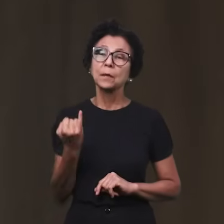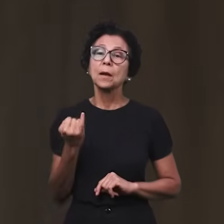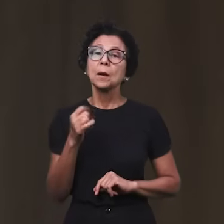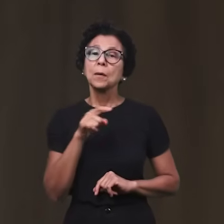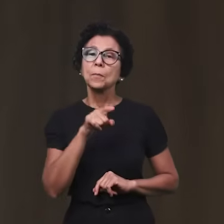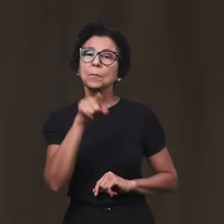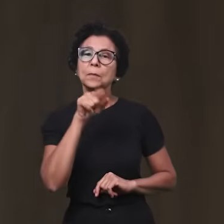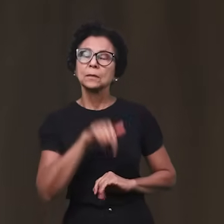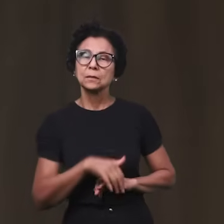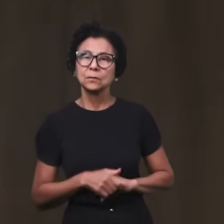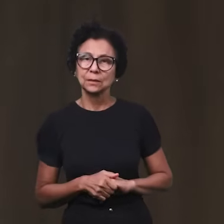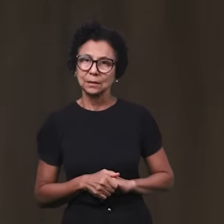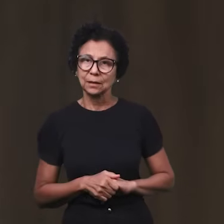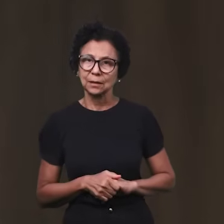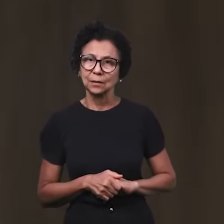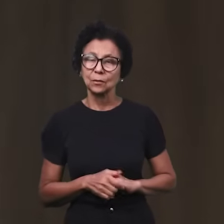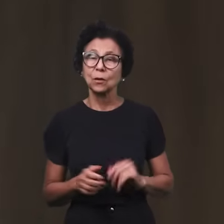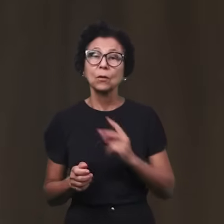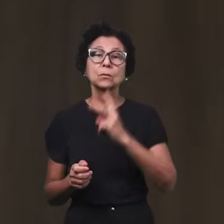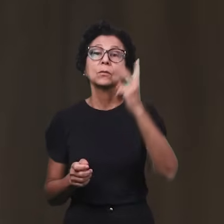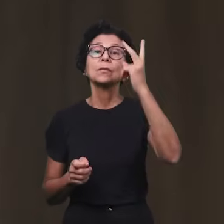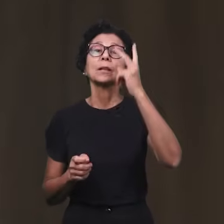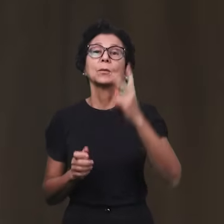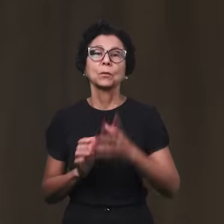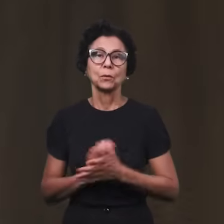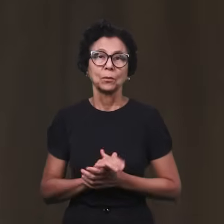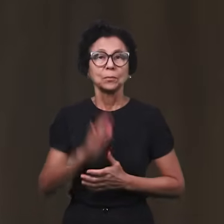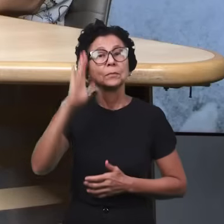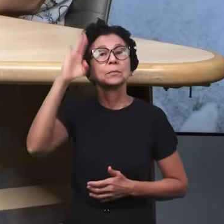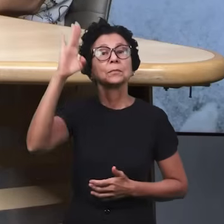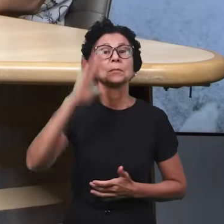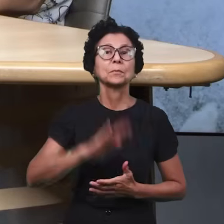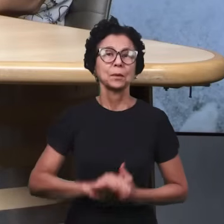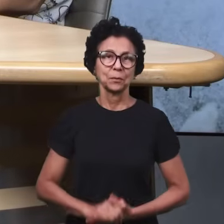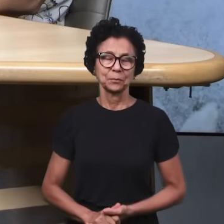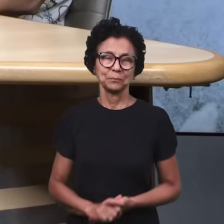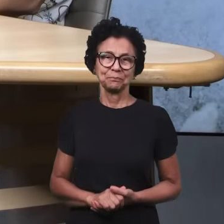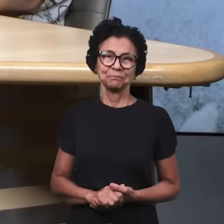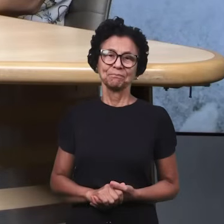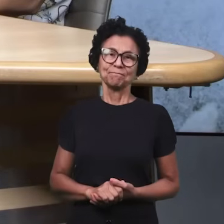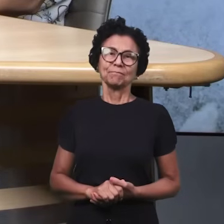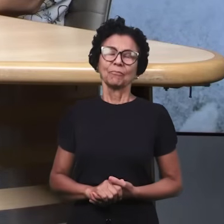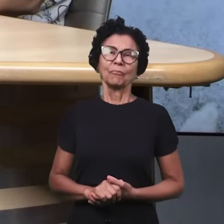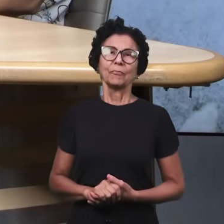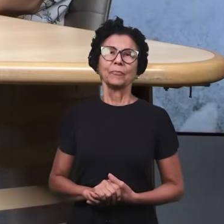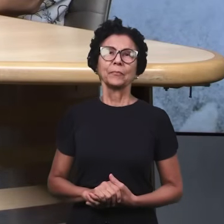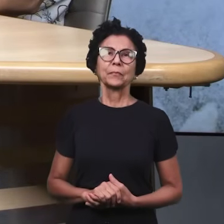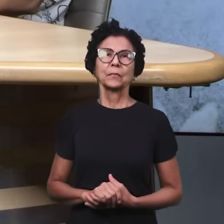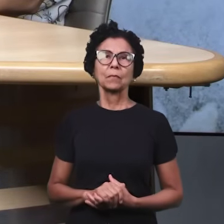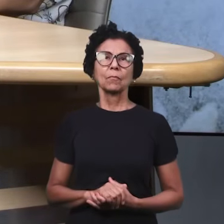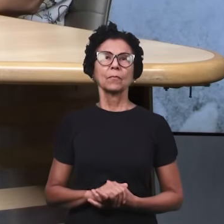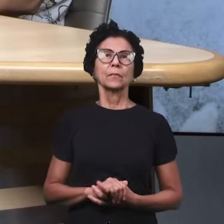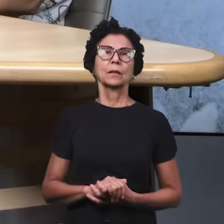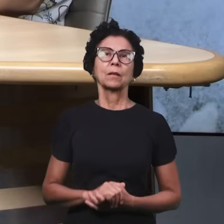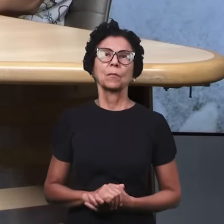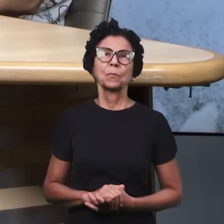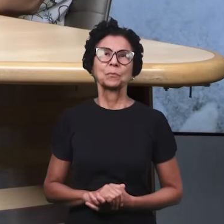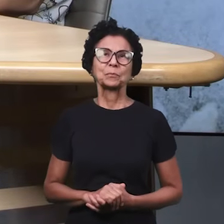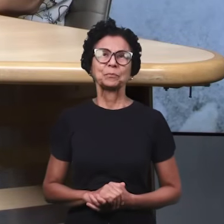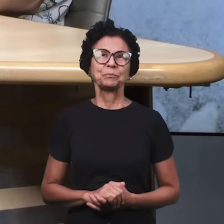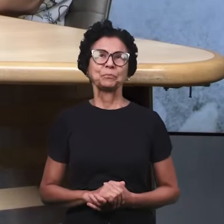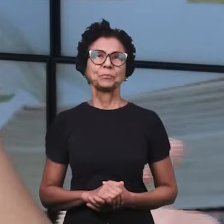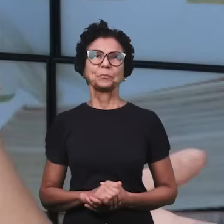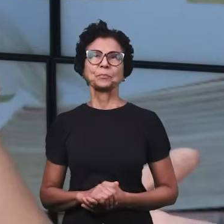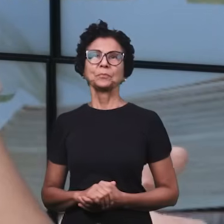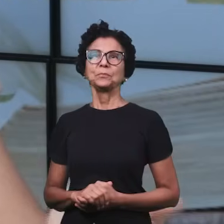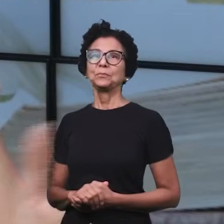nosso verdadeiro valor nesses dias que nós vivemos. E pensando nos dias em que nós vivemos,